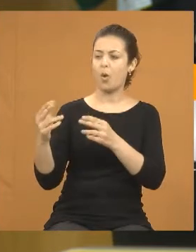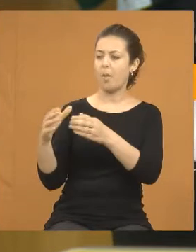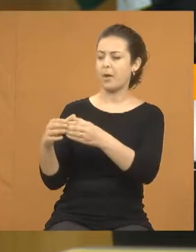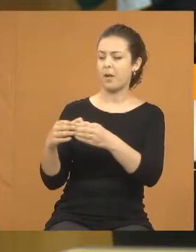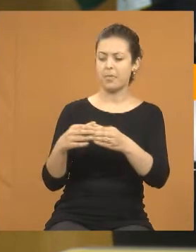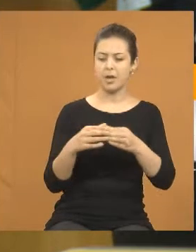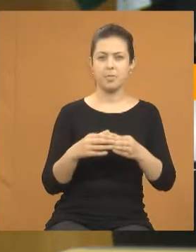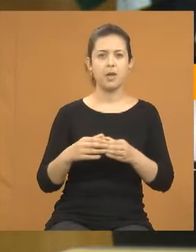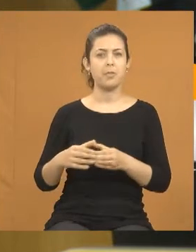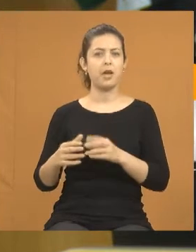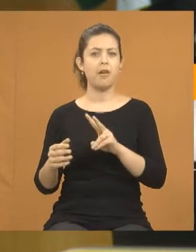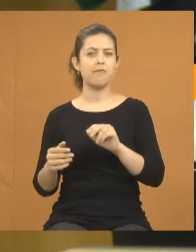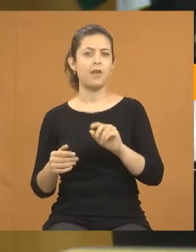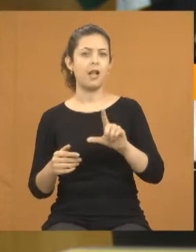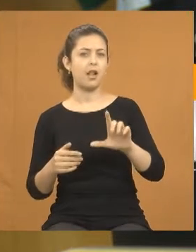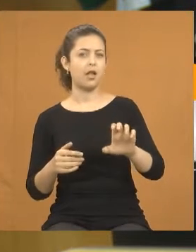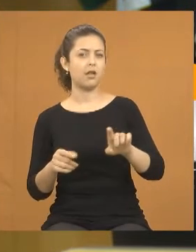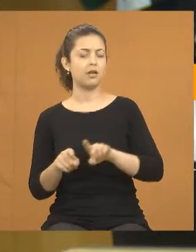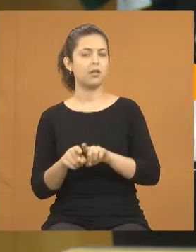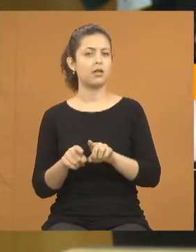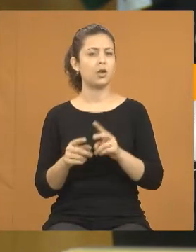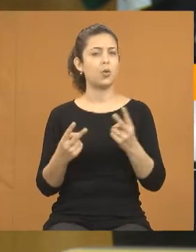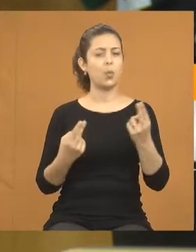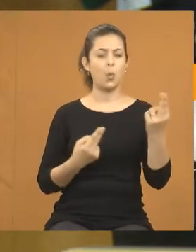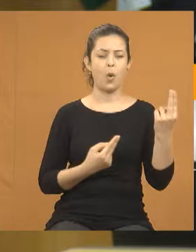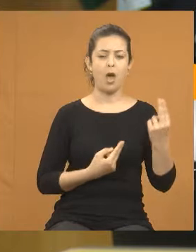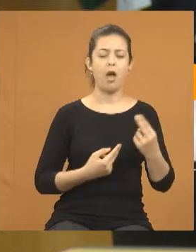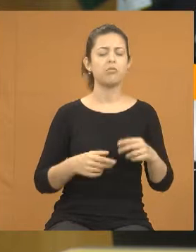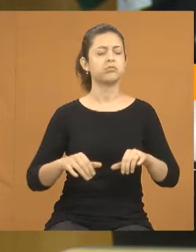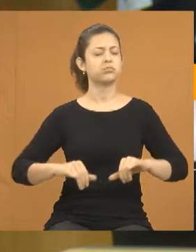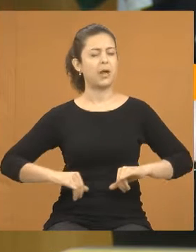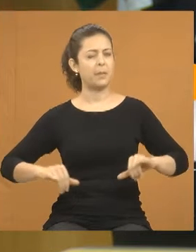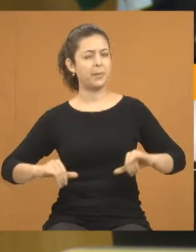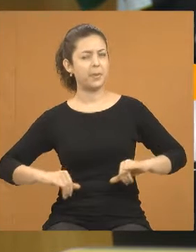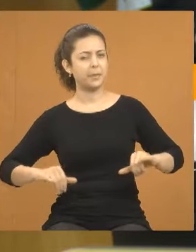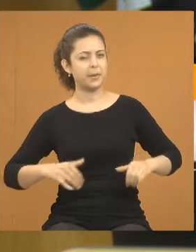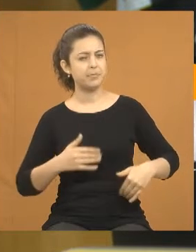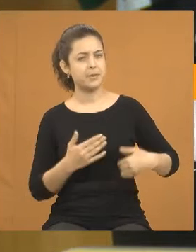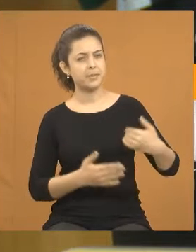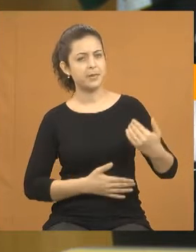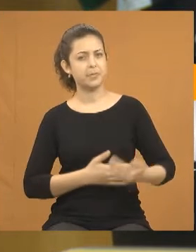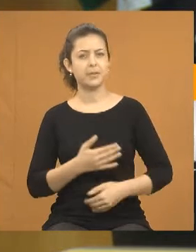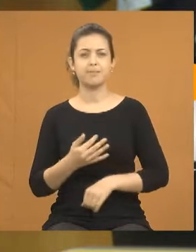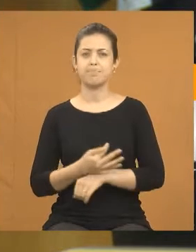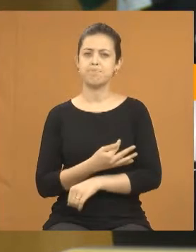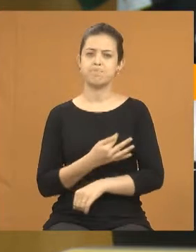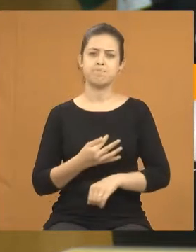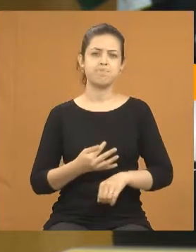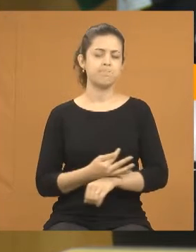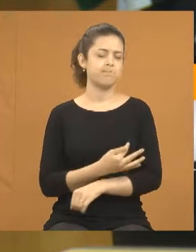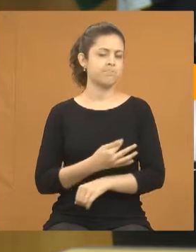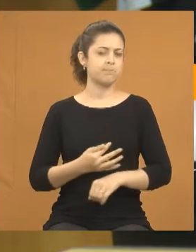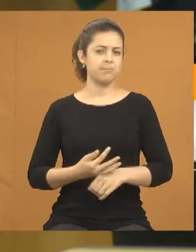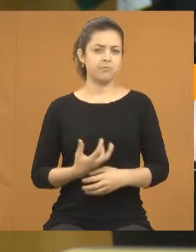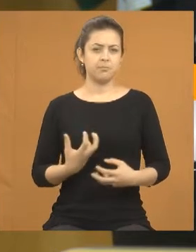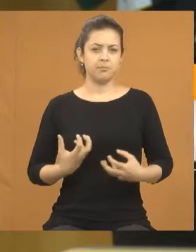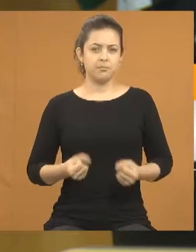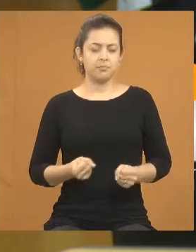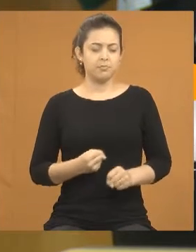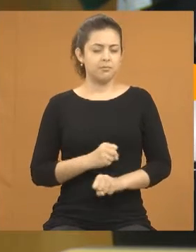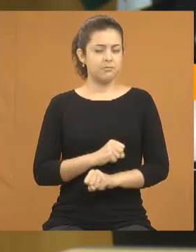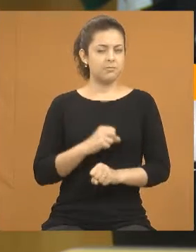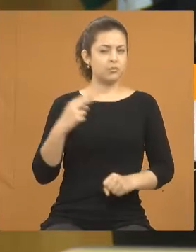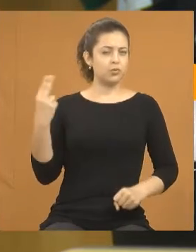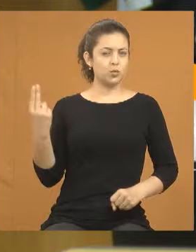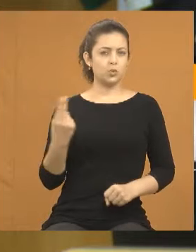Vale, estão sofrendo, como os moradores de outros bairros estão sofrendo, e não dá para aceitar.